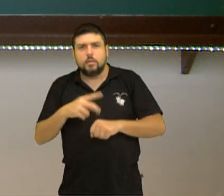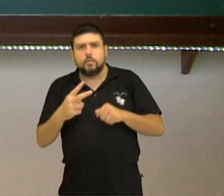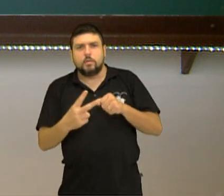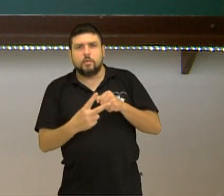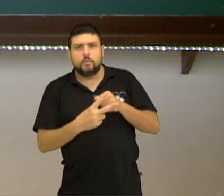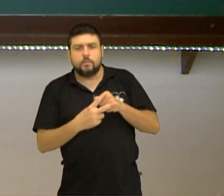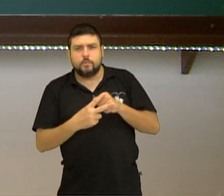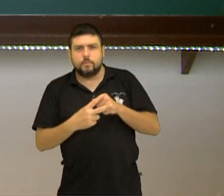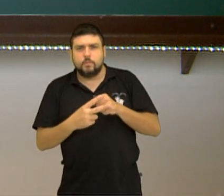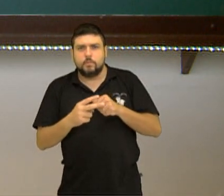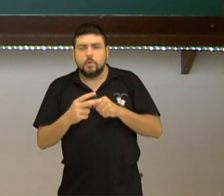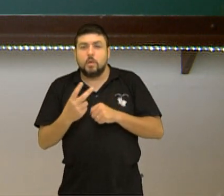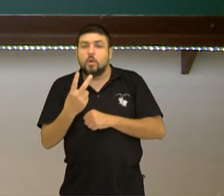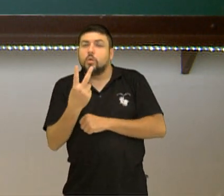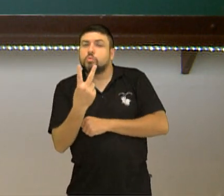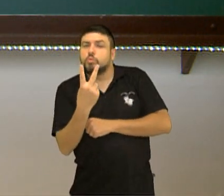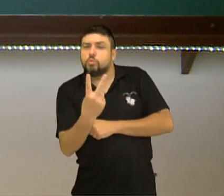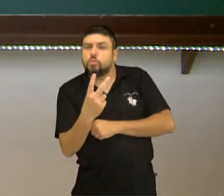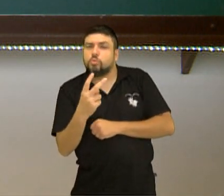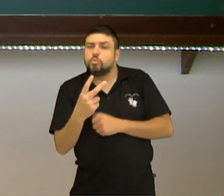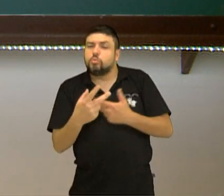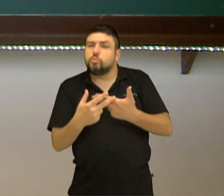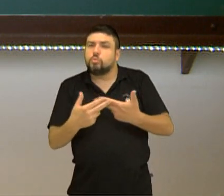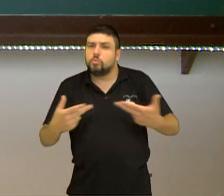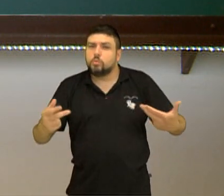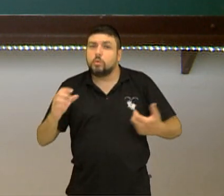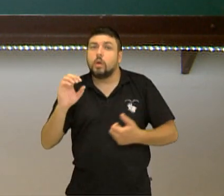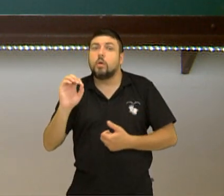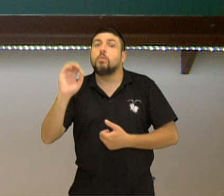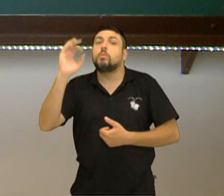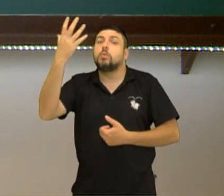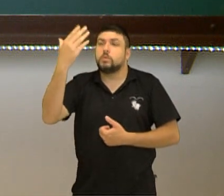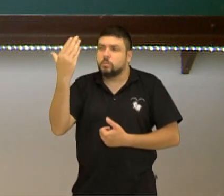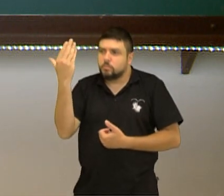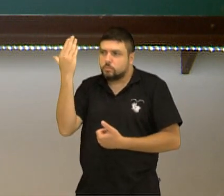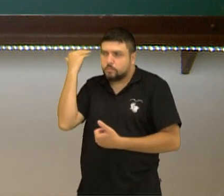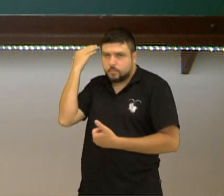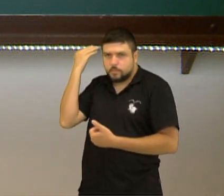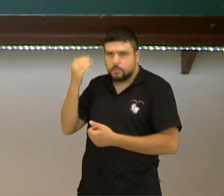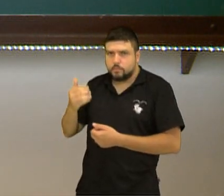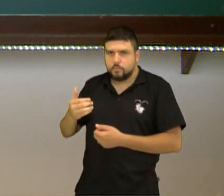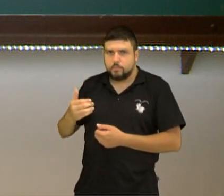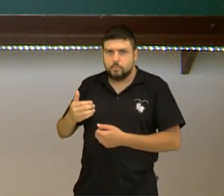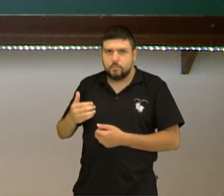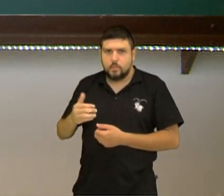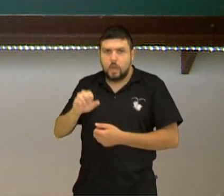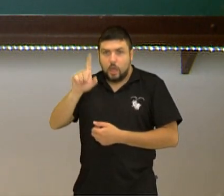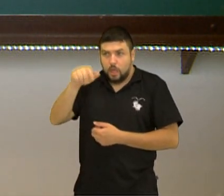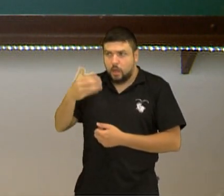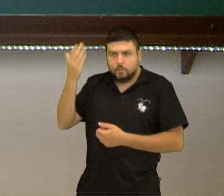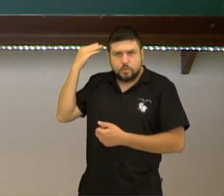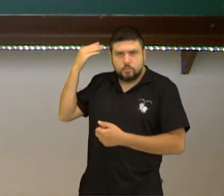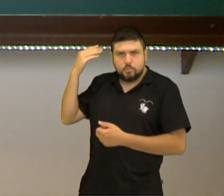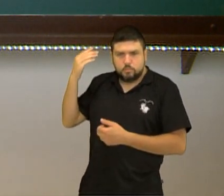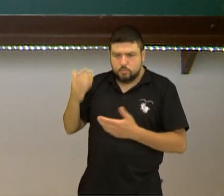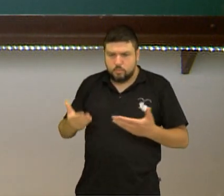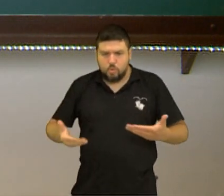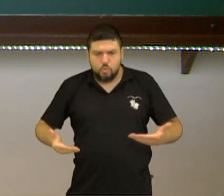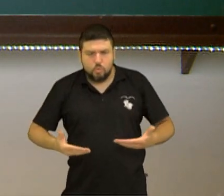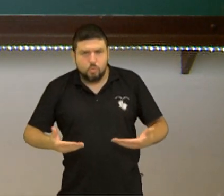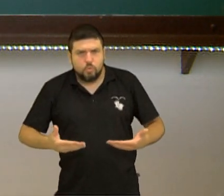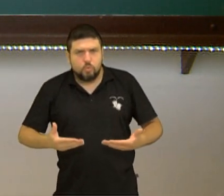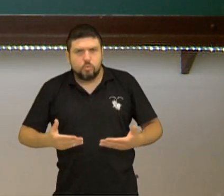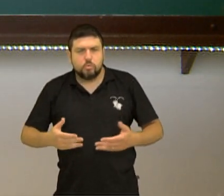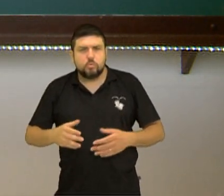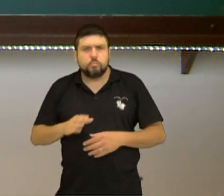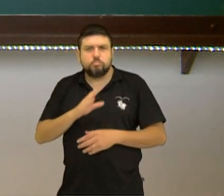de duas ações que aconteceram no passado, uma depois da outra, tá? Aconteceu lá, não tem mais não tem nenhum reflexo,